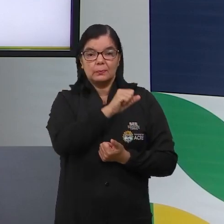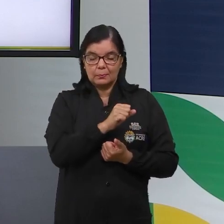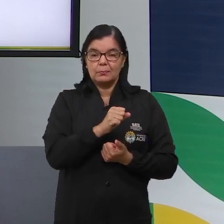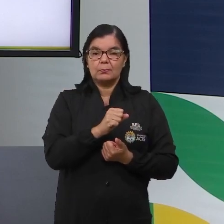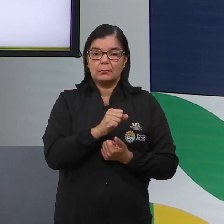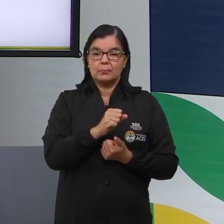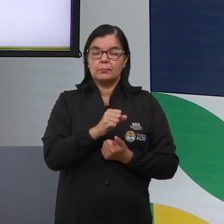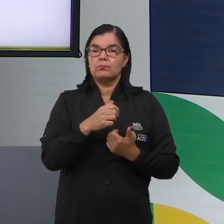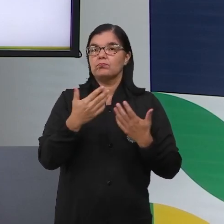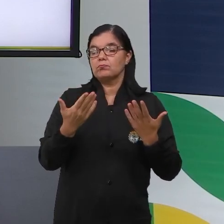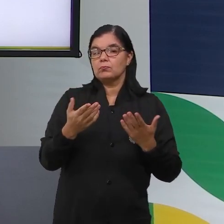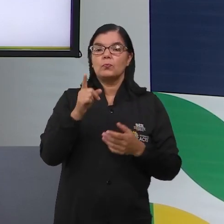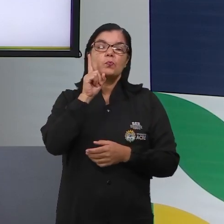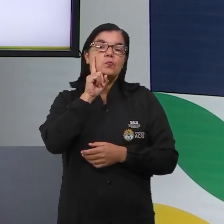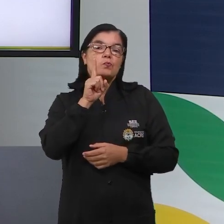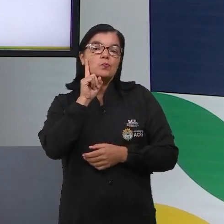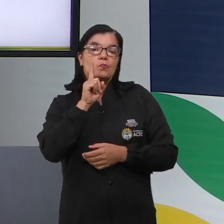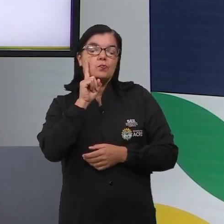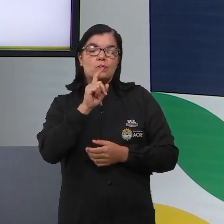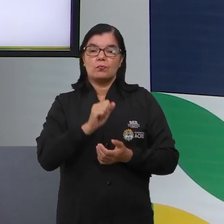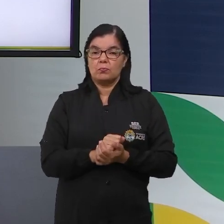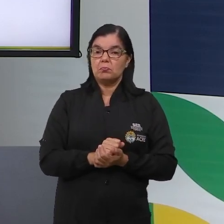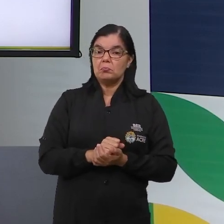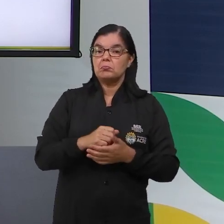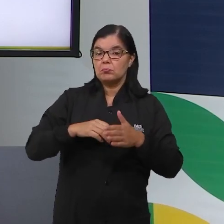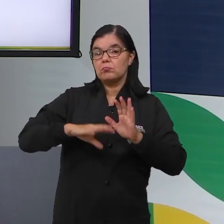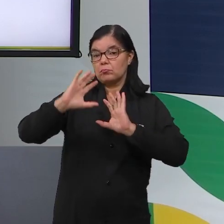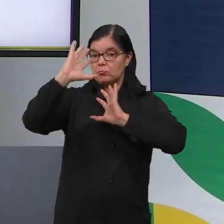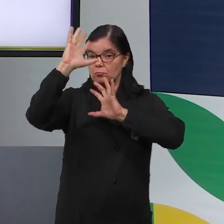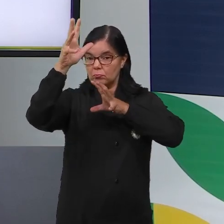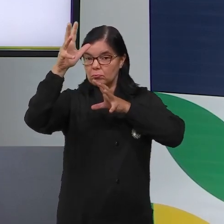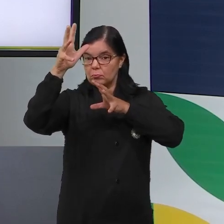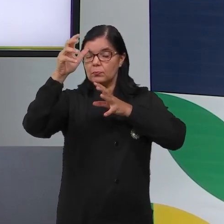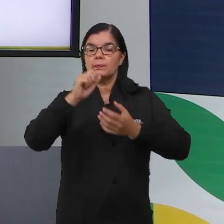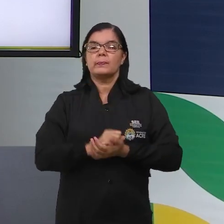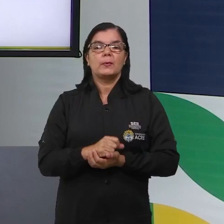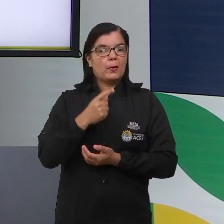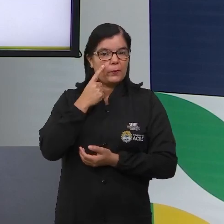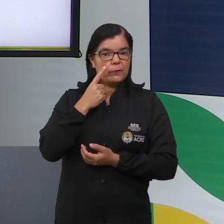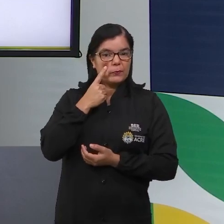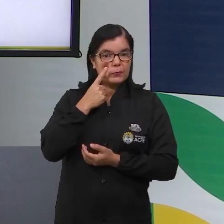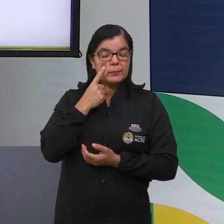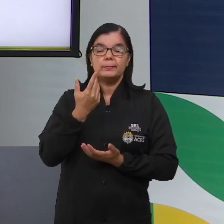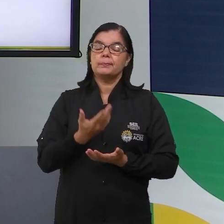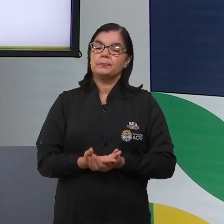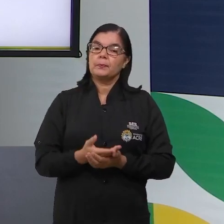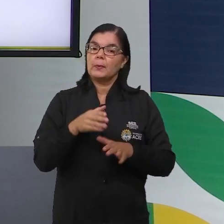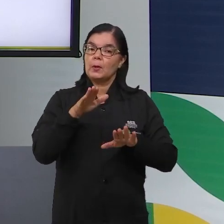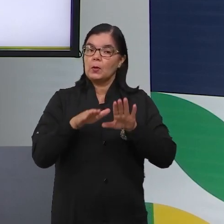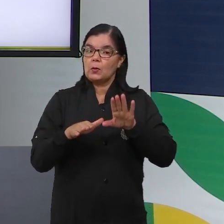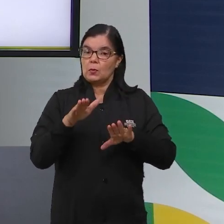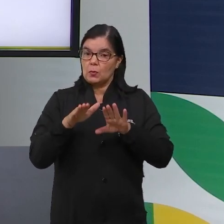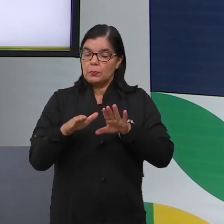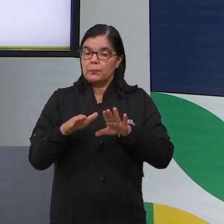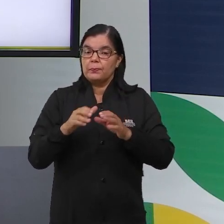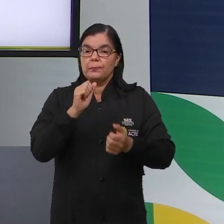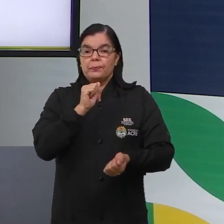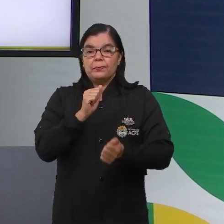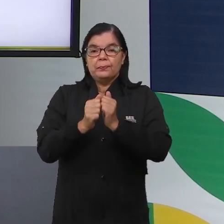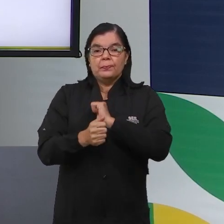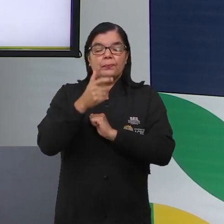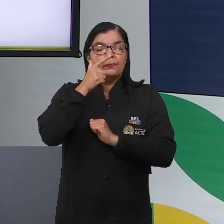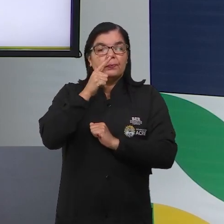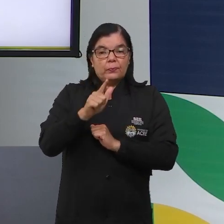associação. Estados Unidos. Eles manjam muito de basquete. Viu? A partir de um esporte, eu